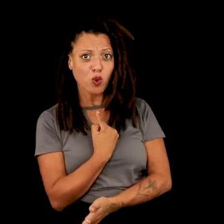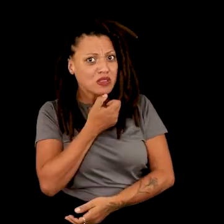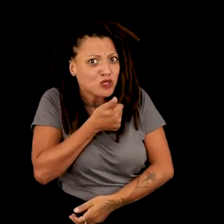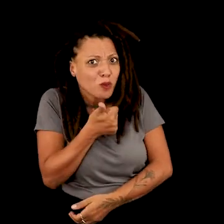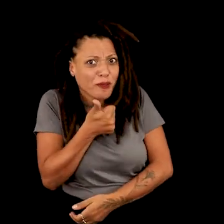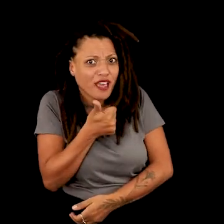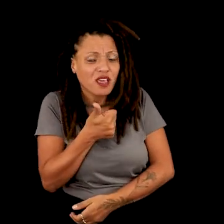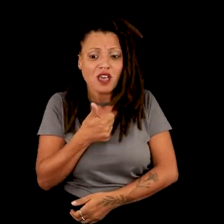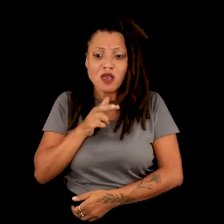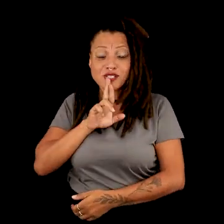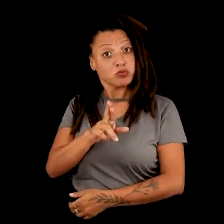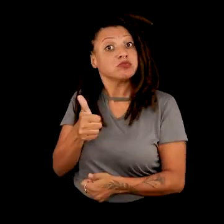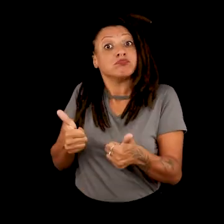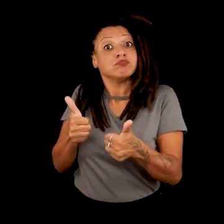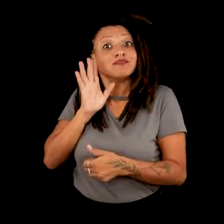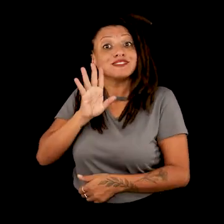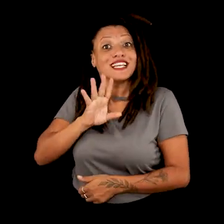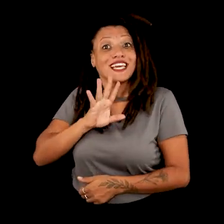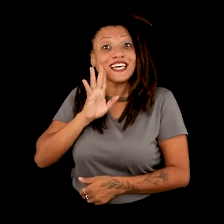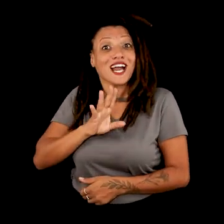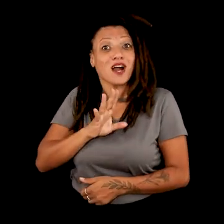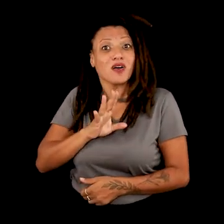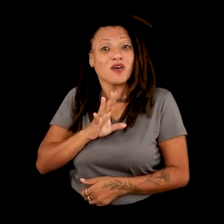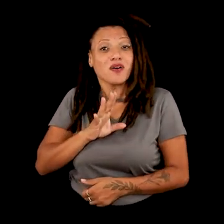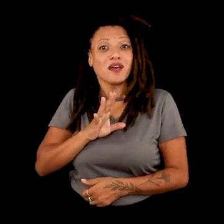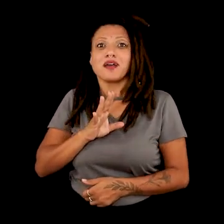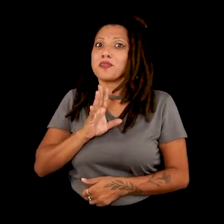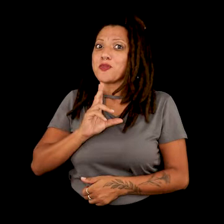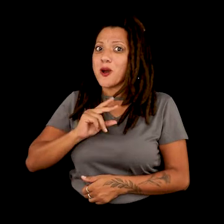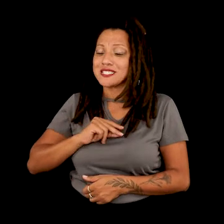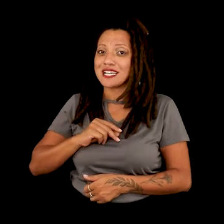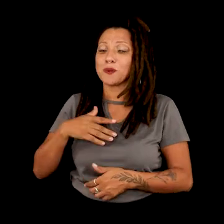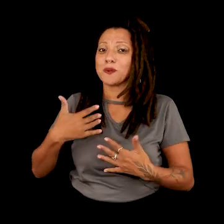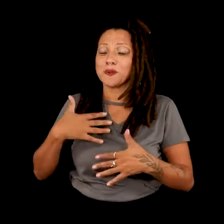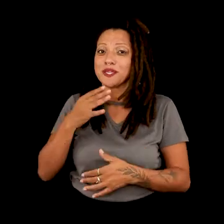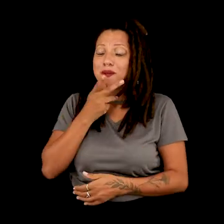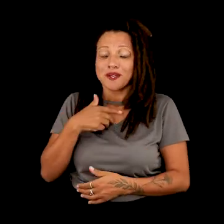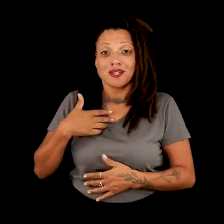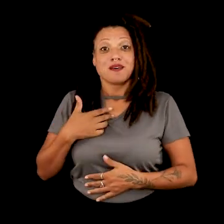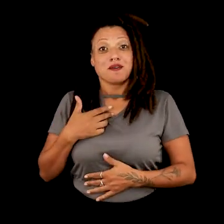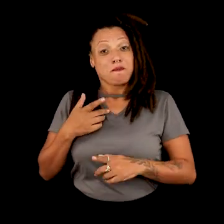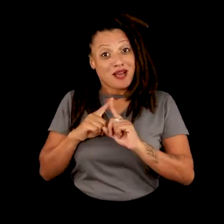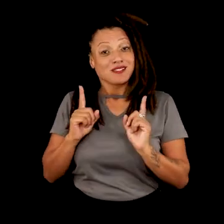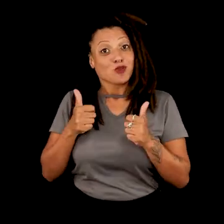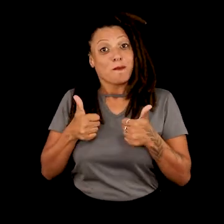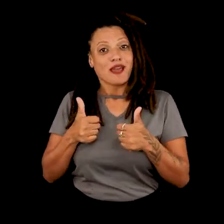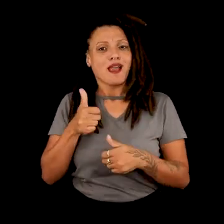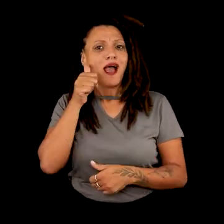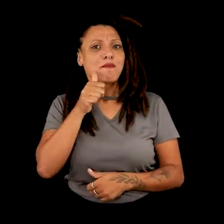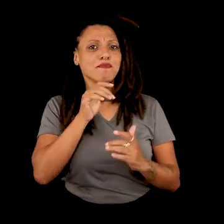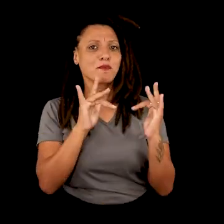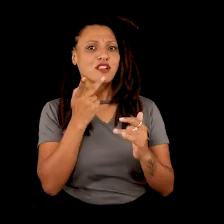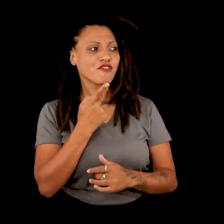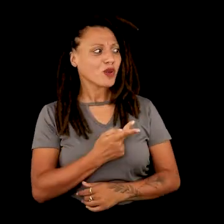bicho? Eu falei, tá tudo legal. E olha que isso fazem 15 anos. Mas tá tudo bem. Ela falou, cara, eu tô preocupada